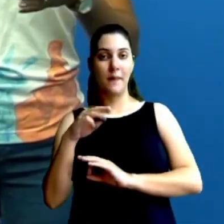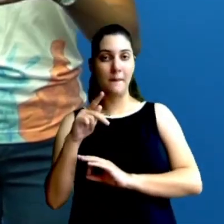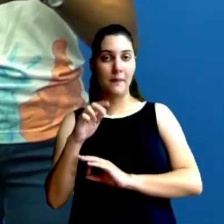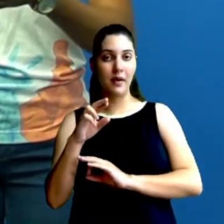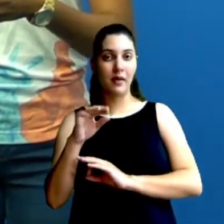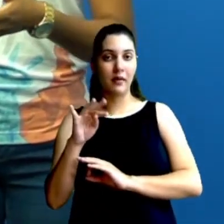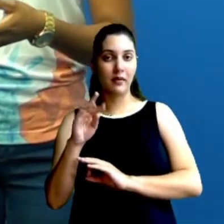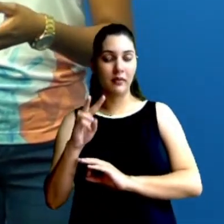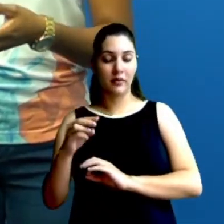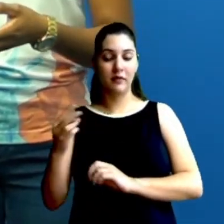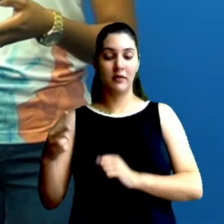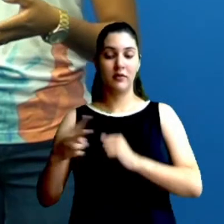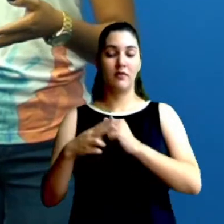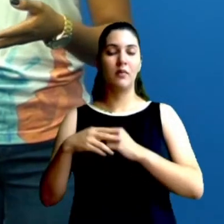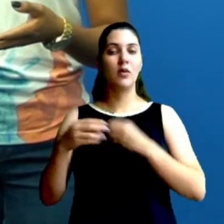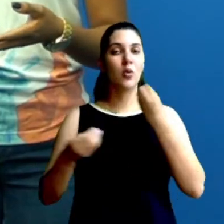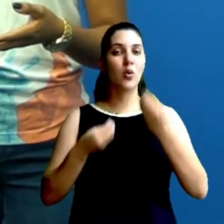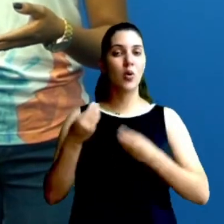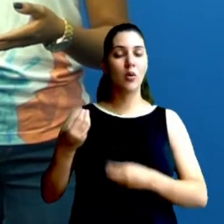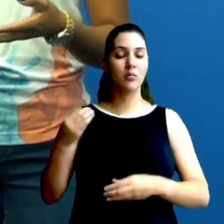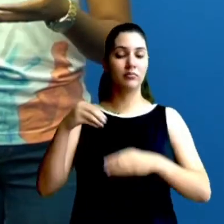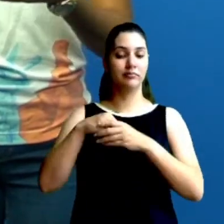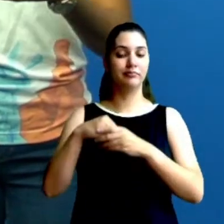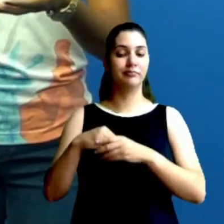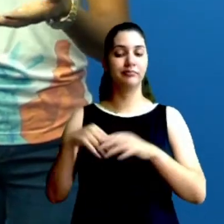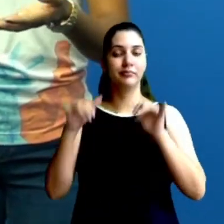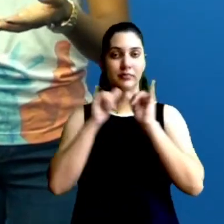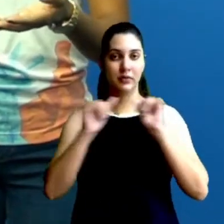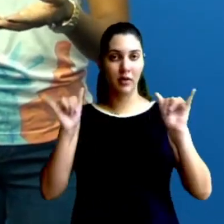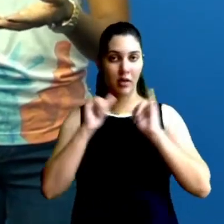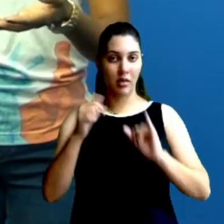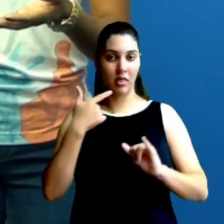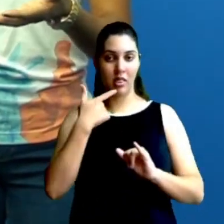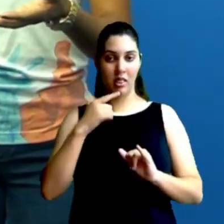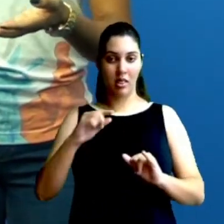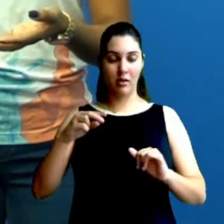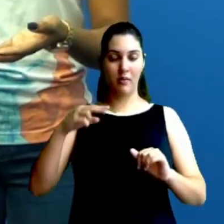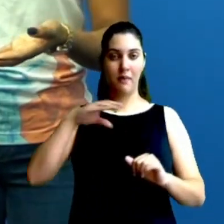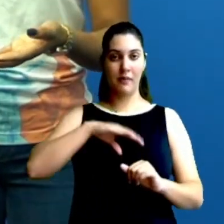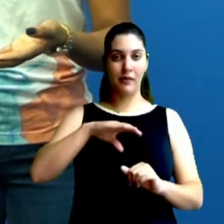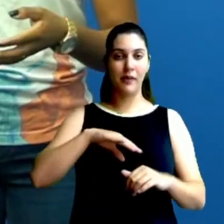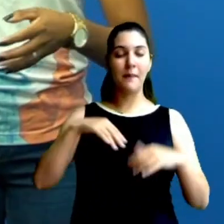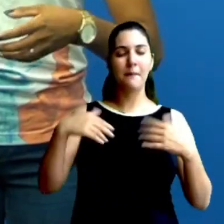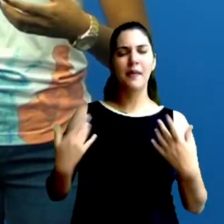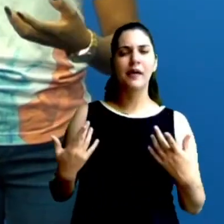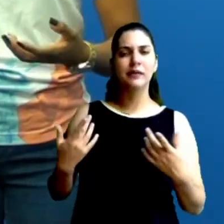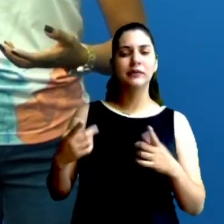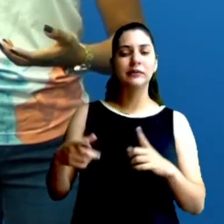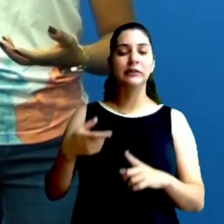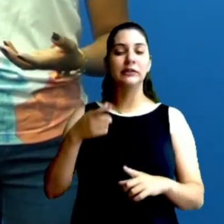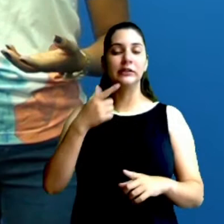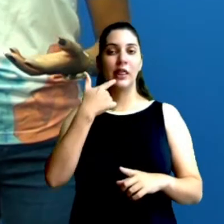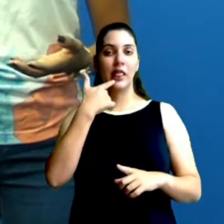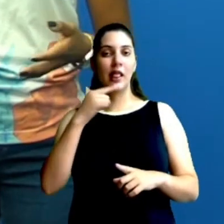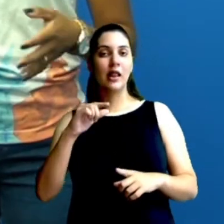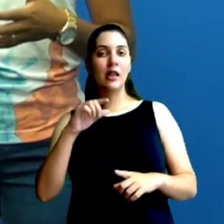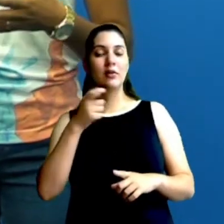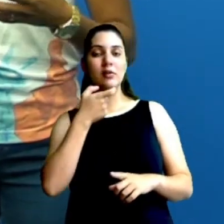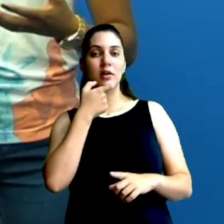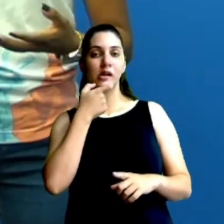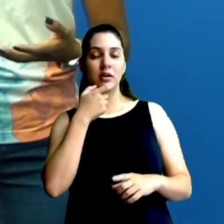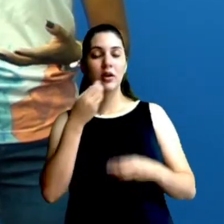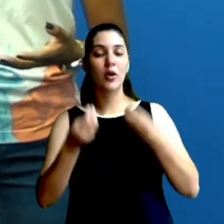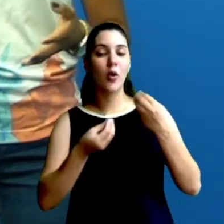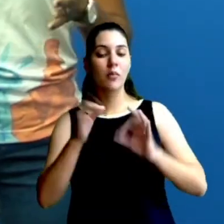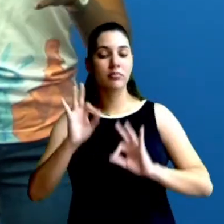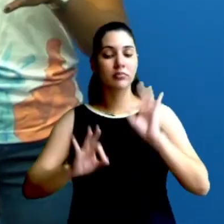fica dentro dos anúncios na língua portuguesa. Vocês já viram, mas e na língua inglesa? Como é que isso funciona? Como é